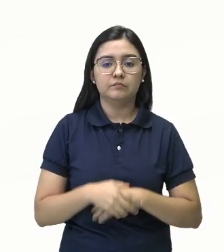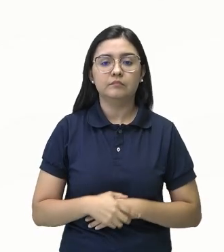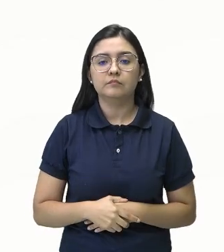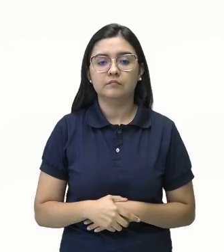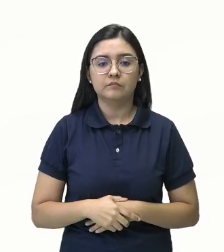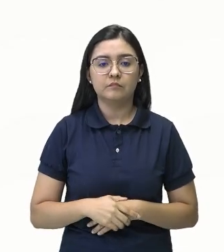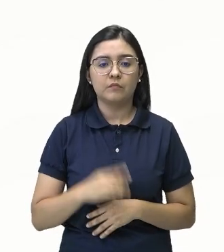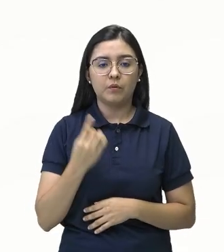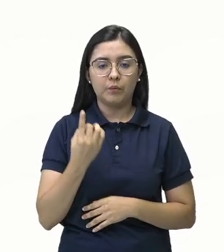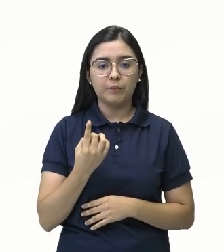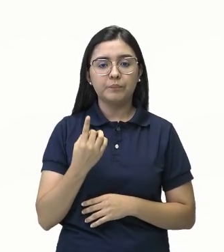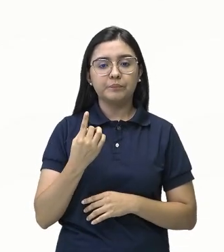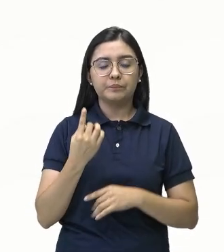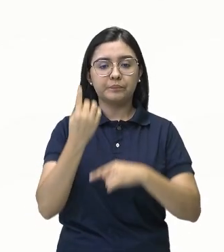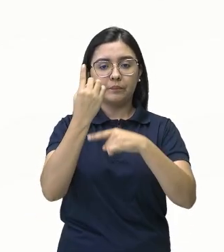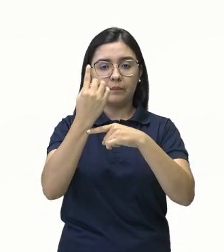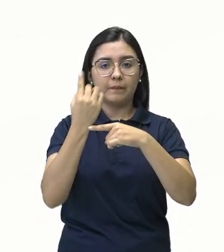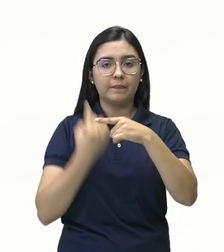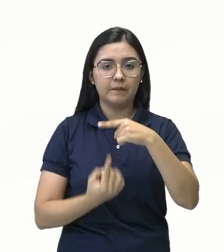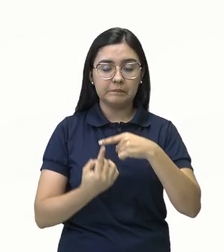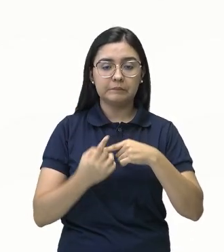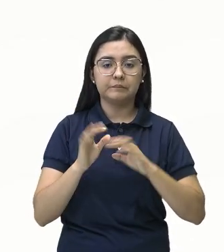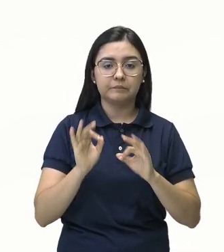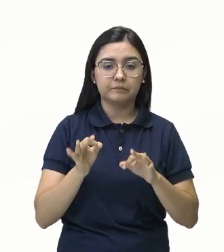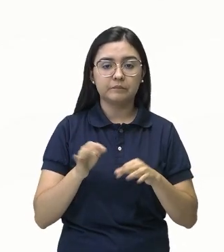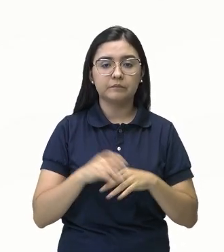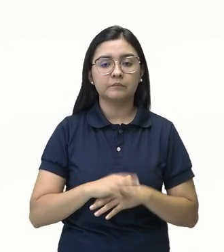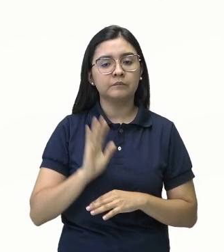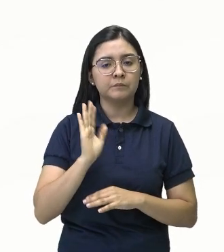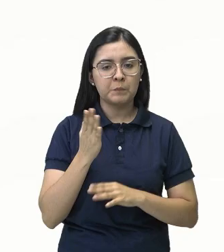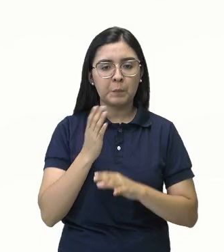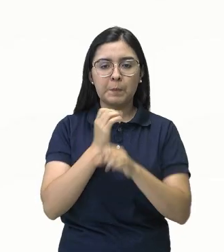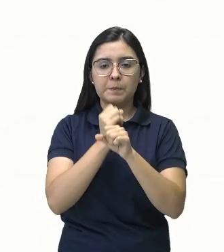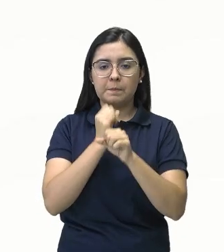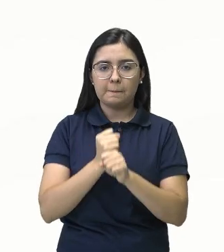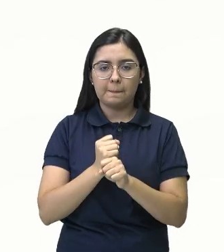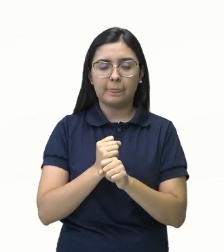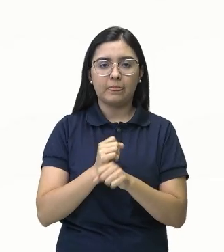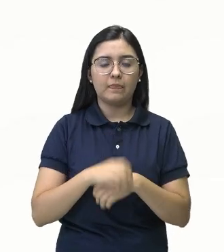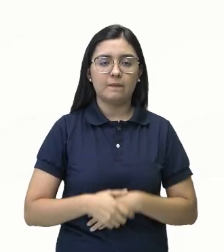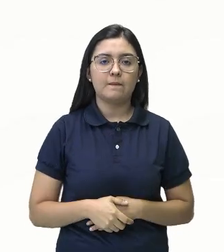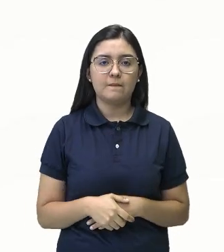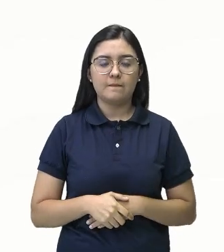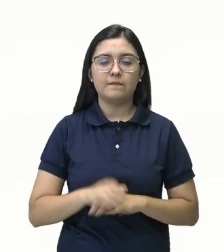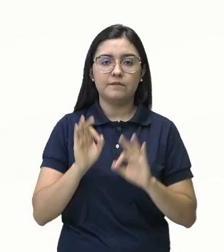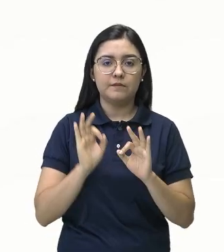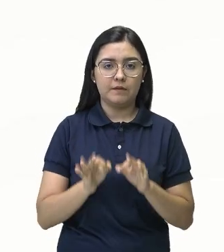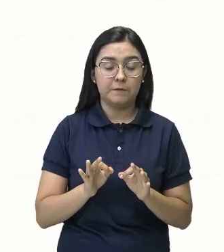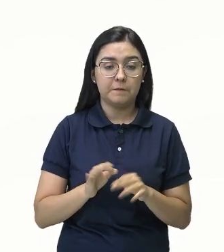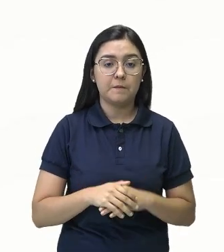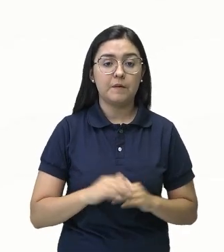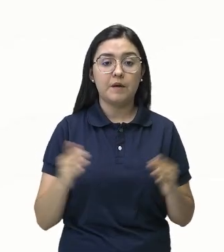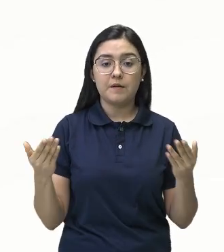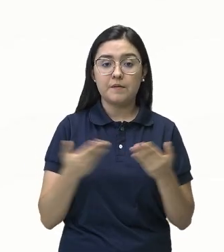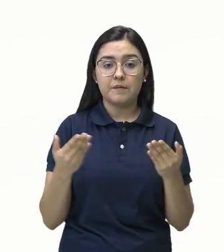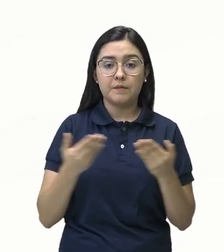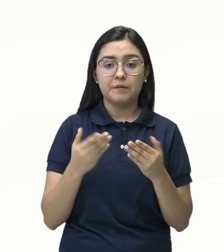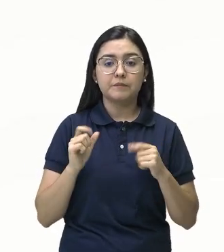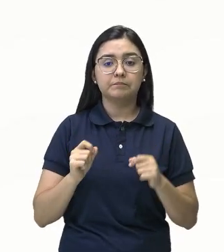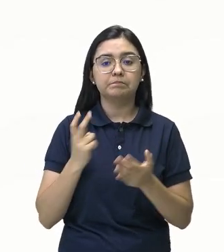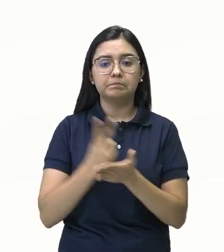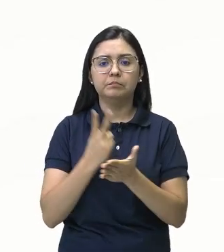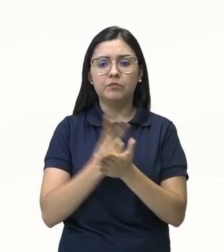o 1 em cima e o 1 embaixo. Eu já efetuei essa divisão, tá bom? E agora sobra